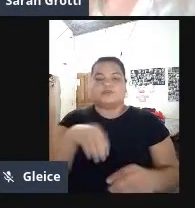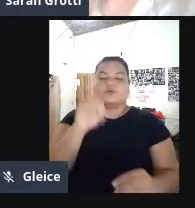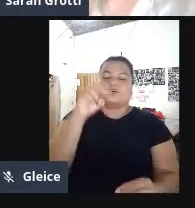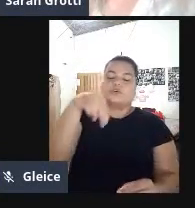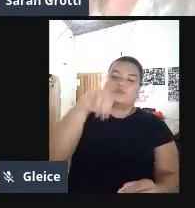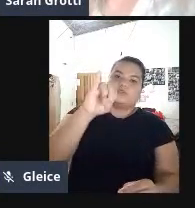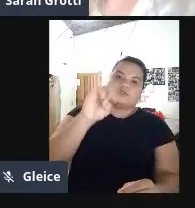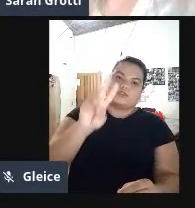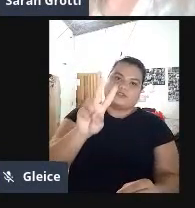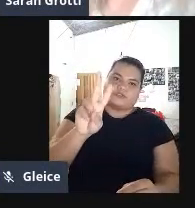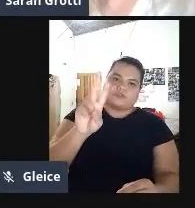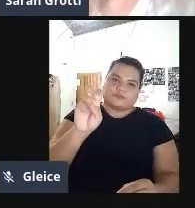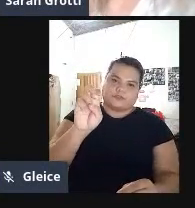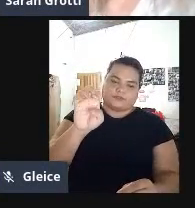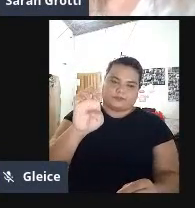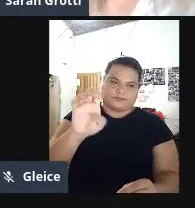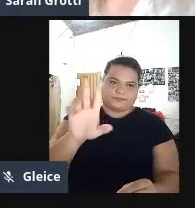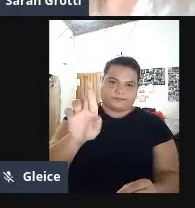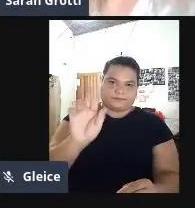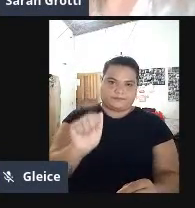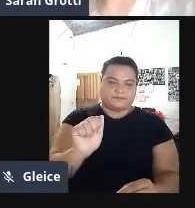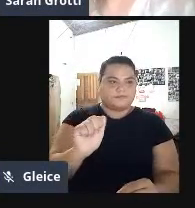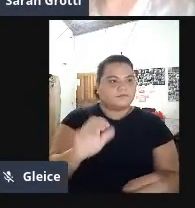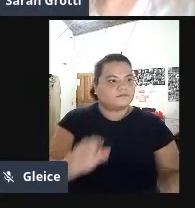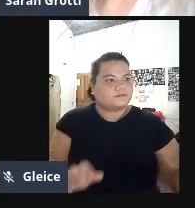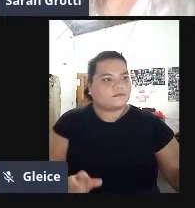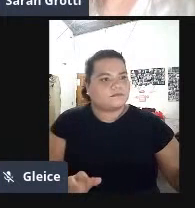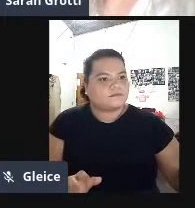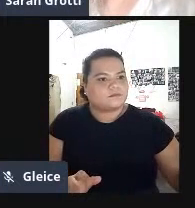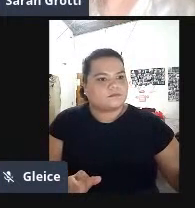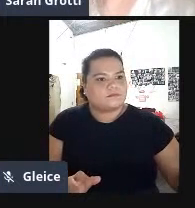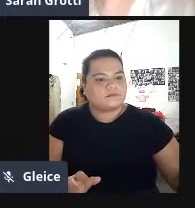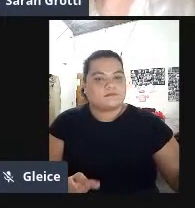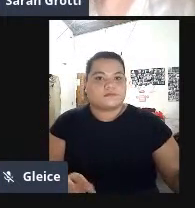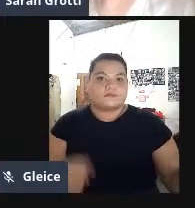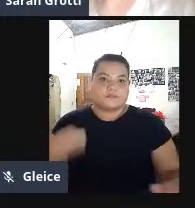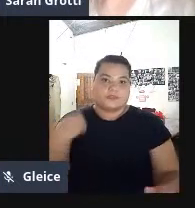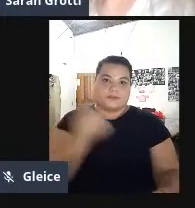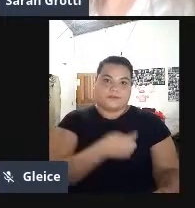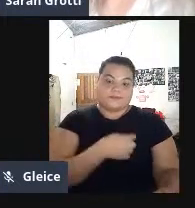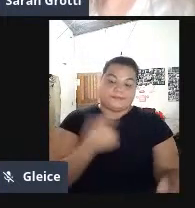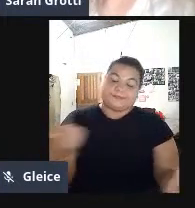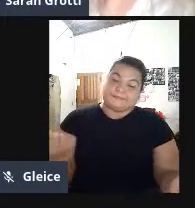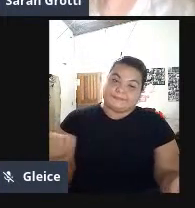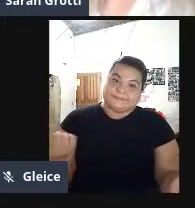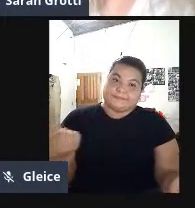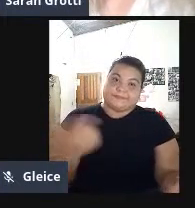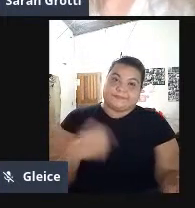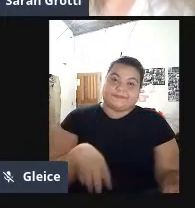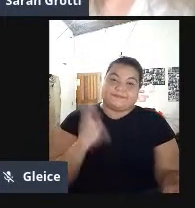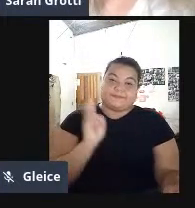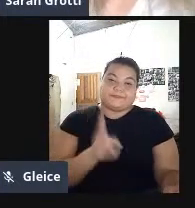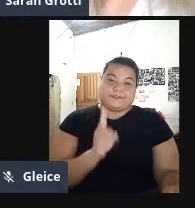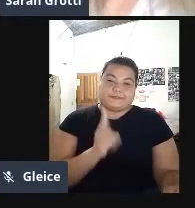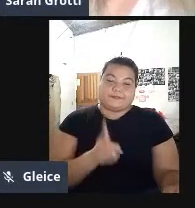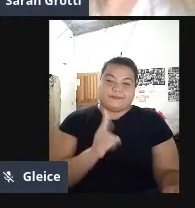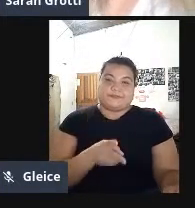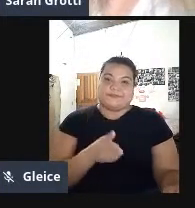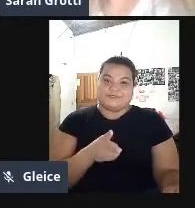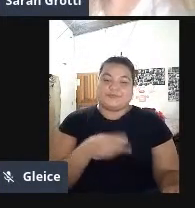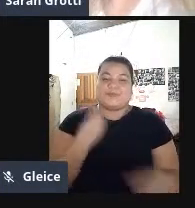baixa... nós, né, aqui na nossa região, duvido quem passa aí 15, 20 minutos tomando um sol no nosso